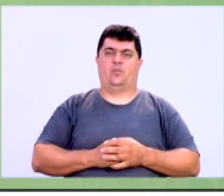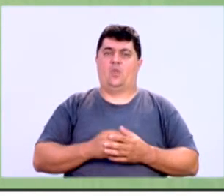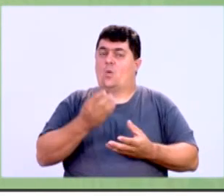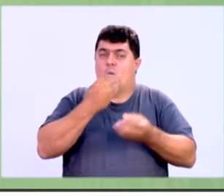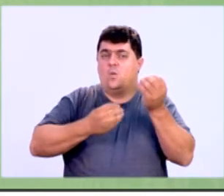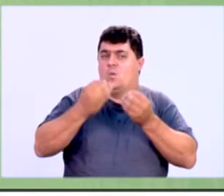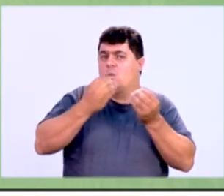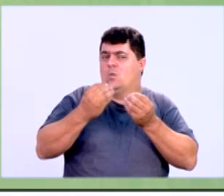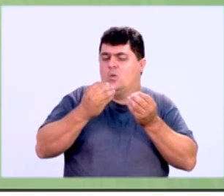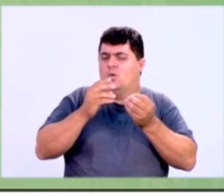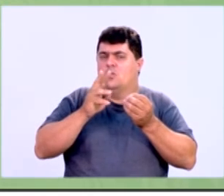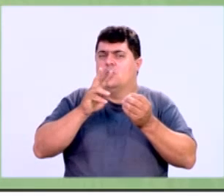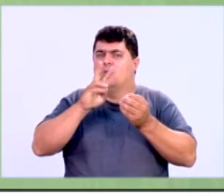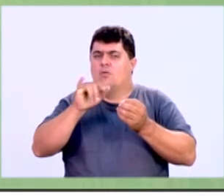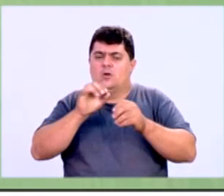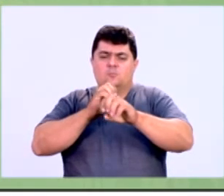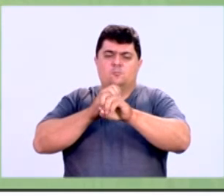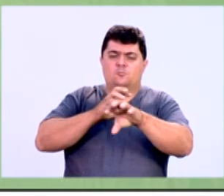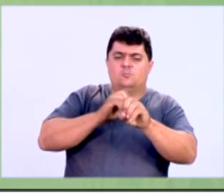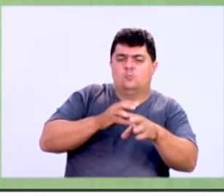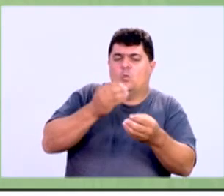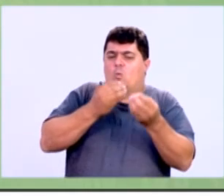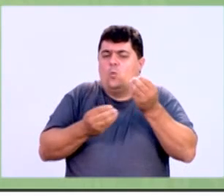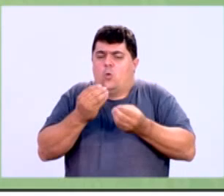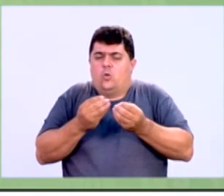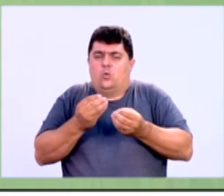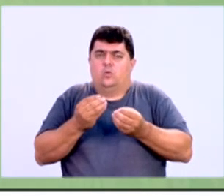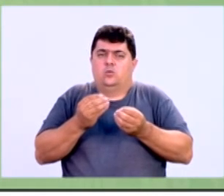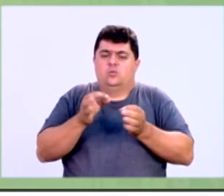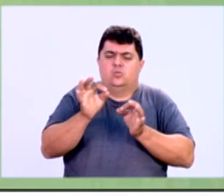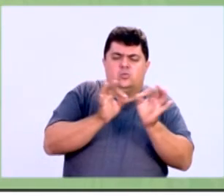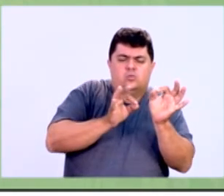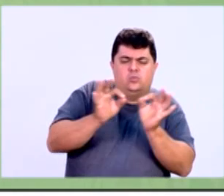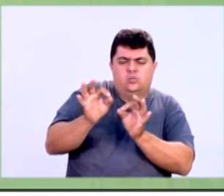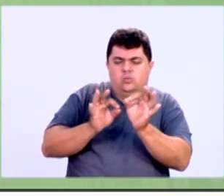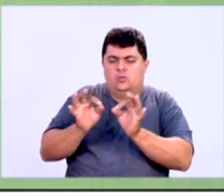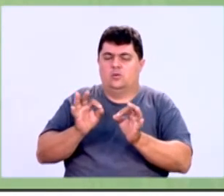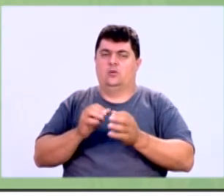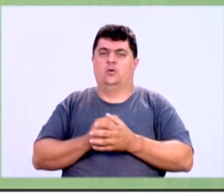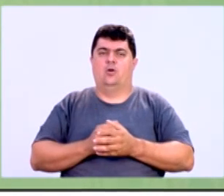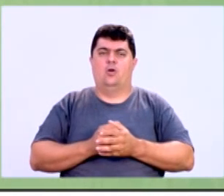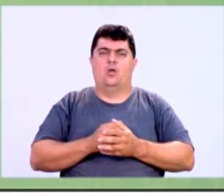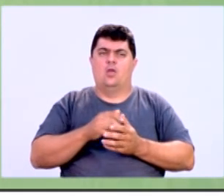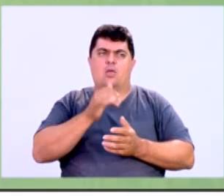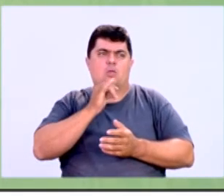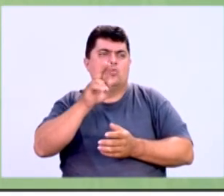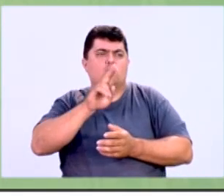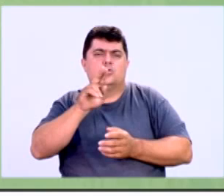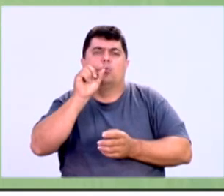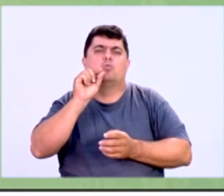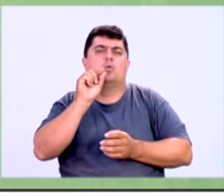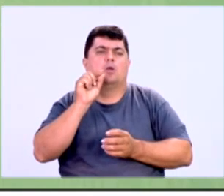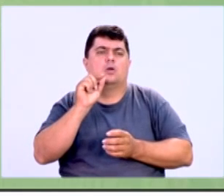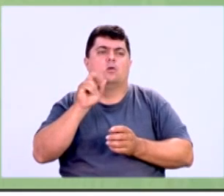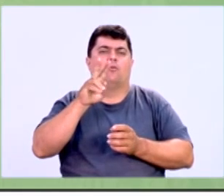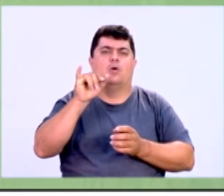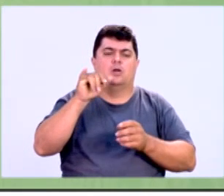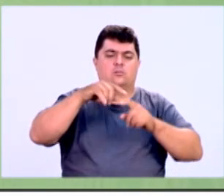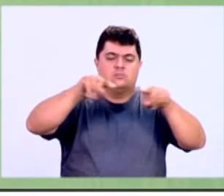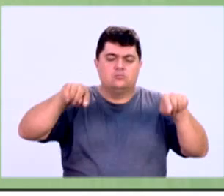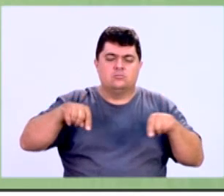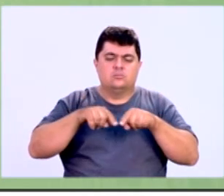será trabalhado, administrado em sala de aula, quais os recursos didáticos que nós